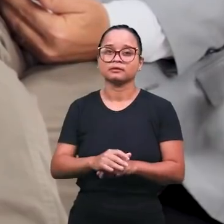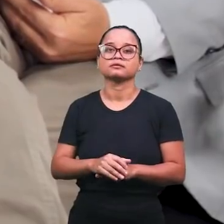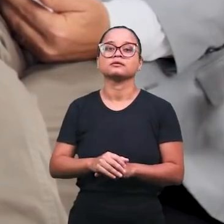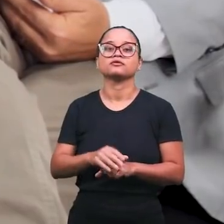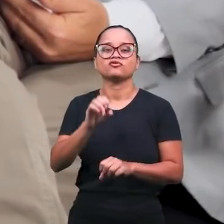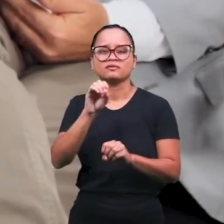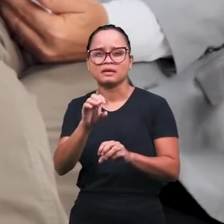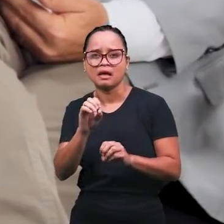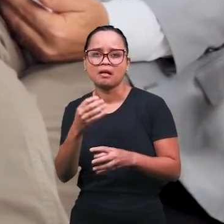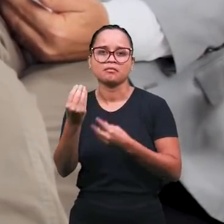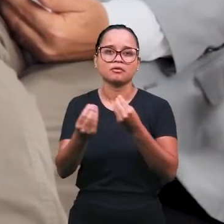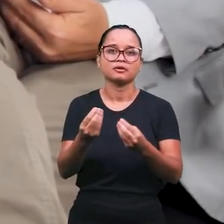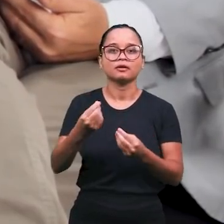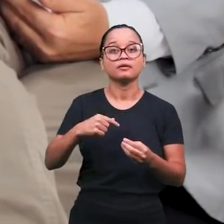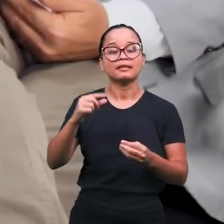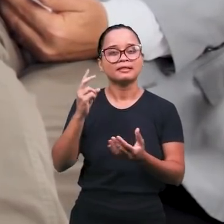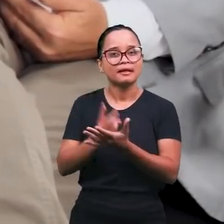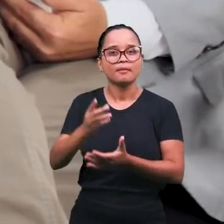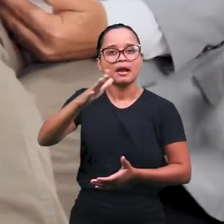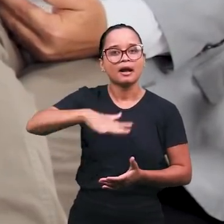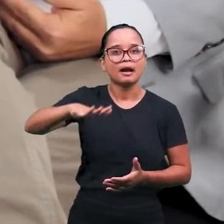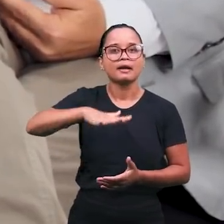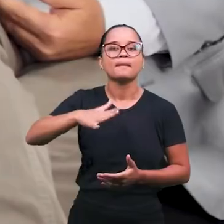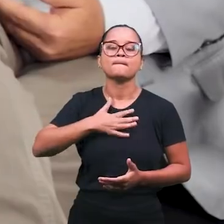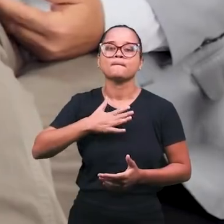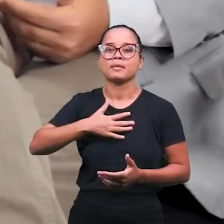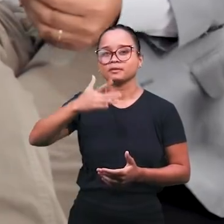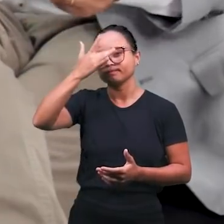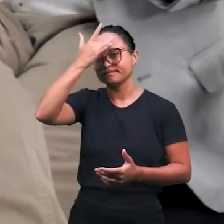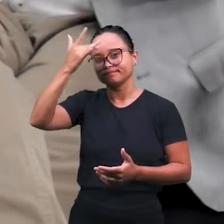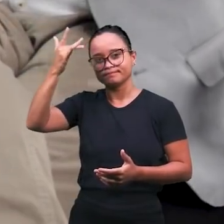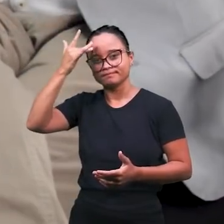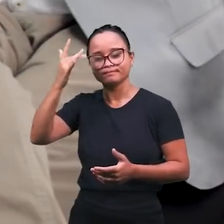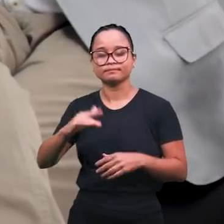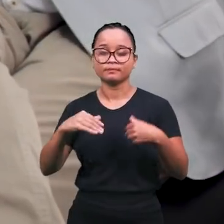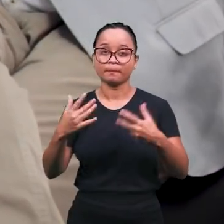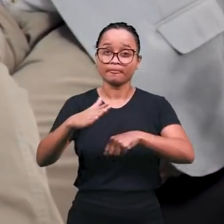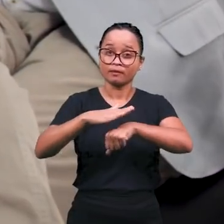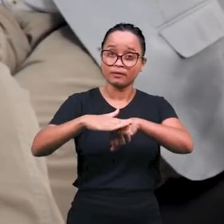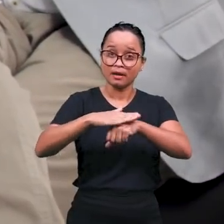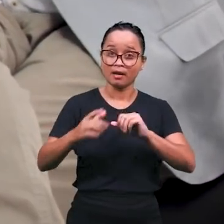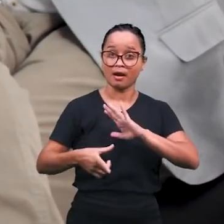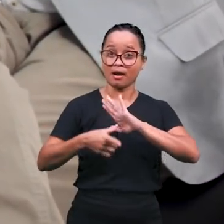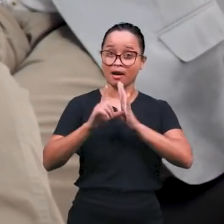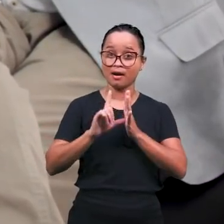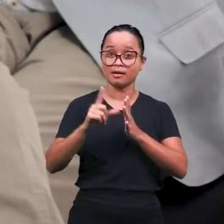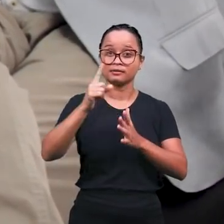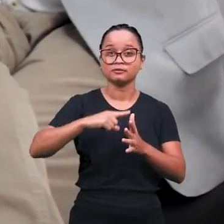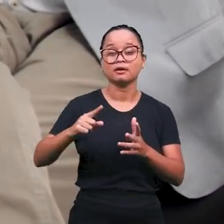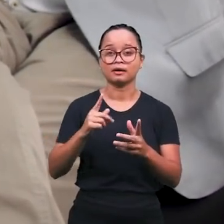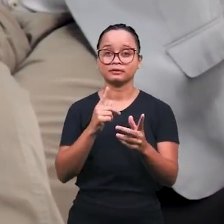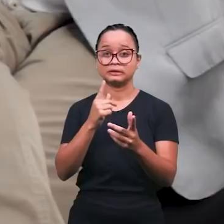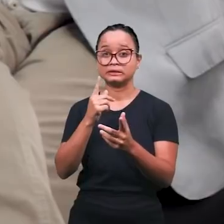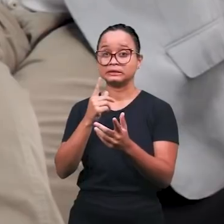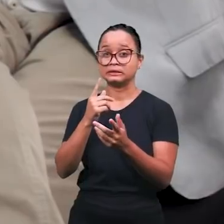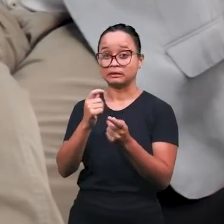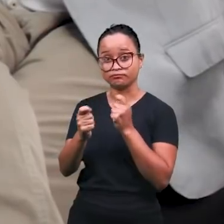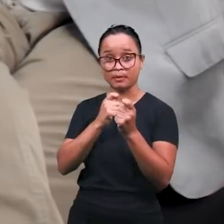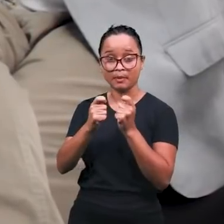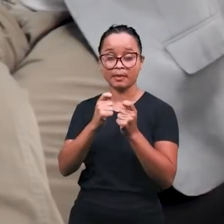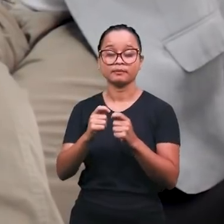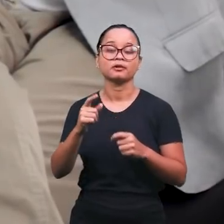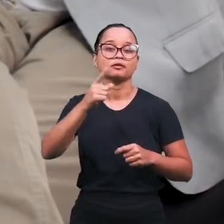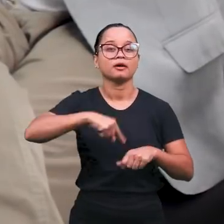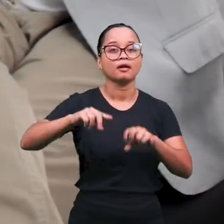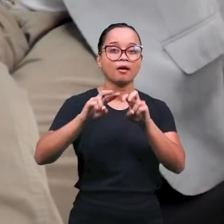no exterior. Então, minha área sempre foi saúde mental. Muito bem. E a gente conversava um pouco antes de gravarmos essa